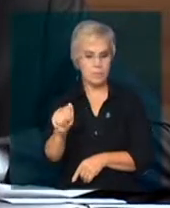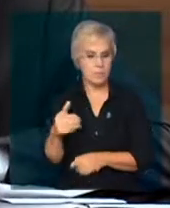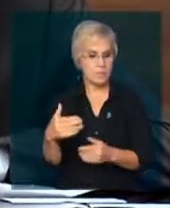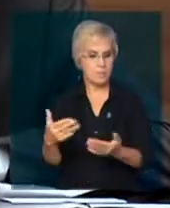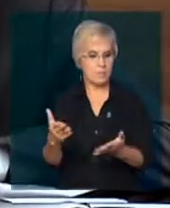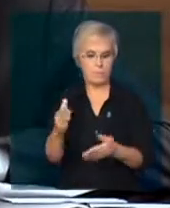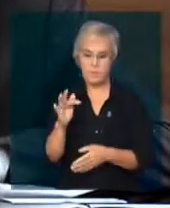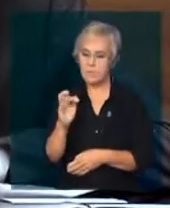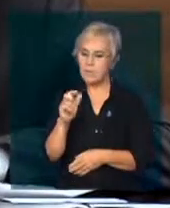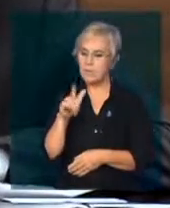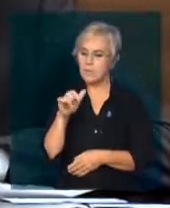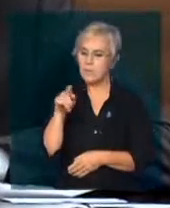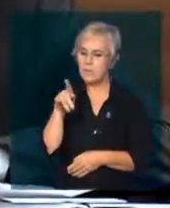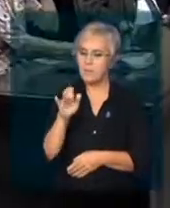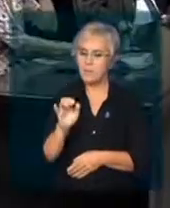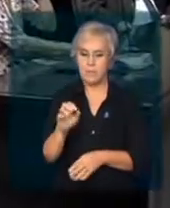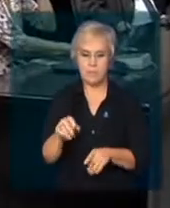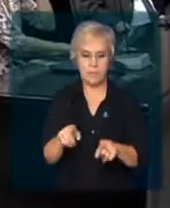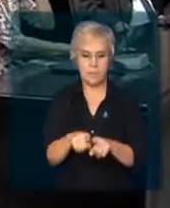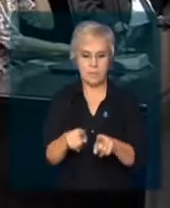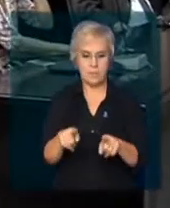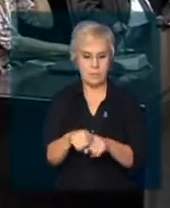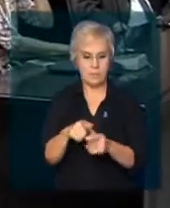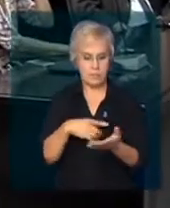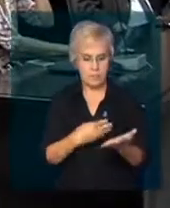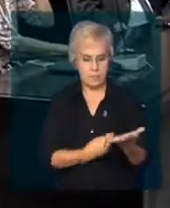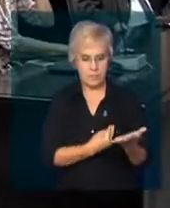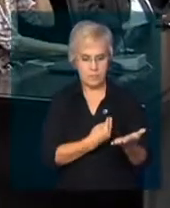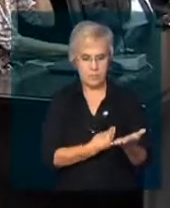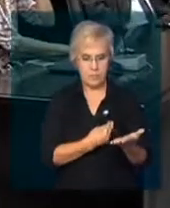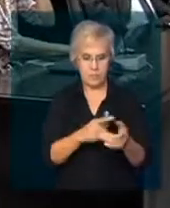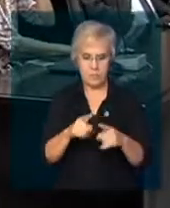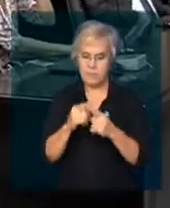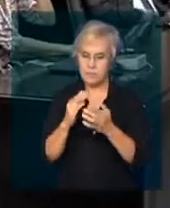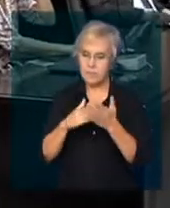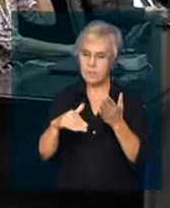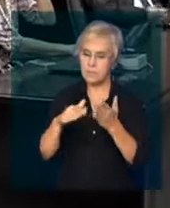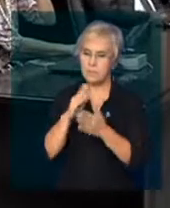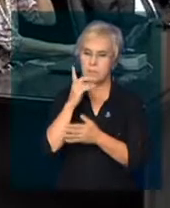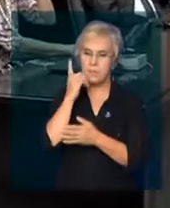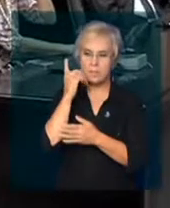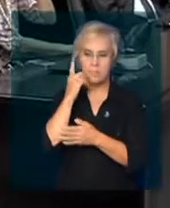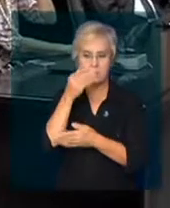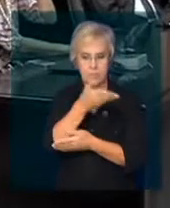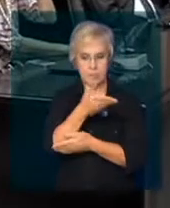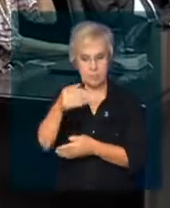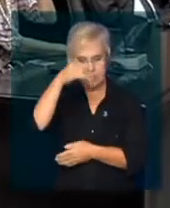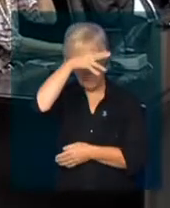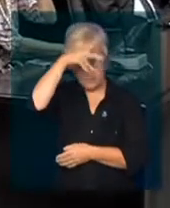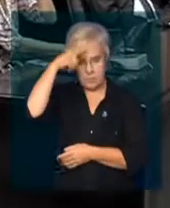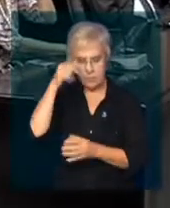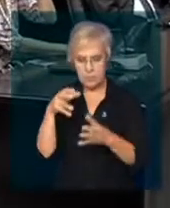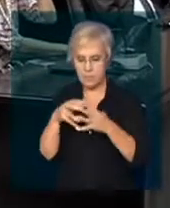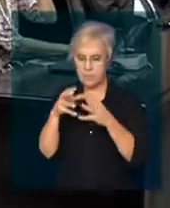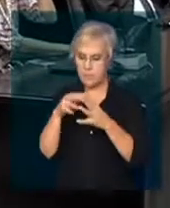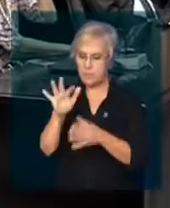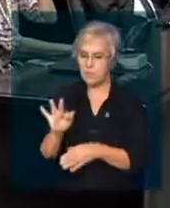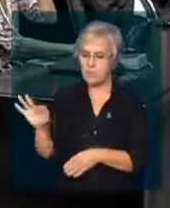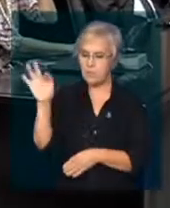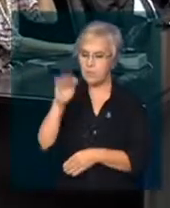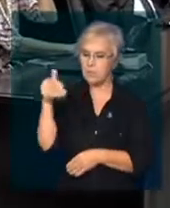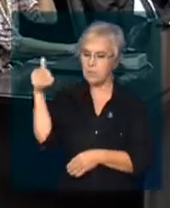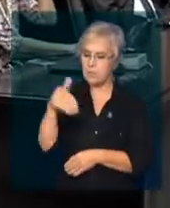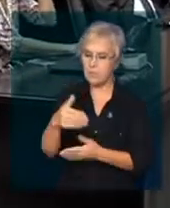o Felipe Burnier, nosso segundo secretário, que está aqui na mesa, aos nossos parlamentares de Mato Grosso, da bancada federal, que tanto